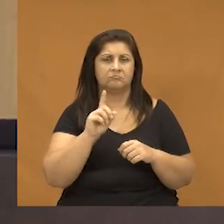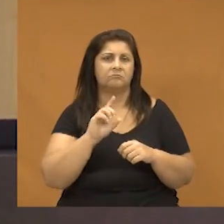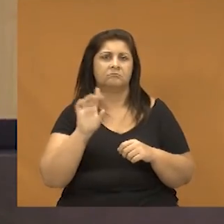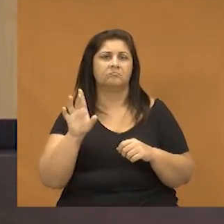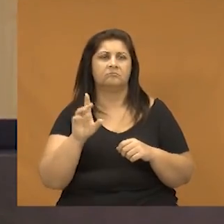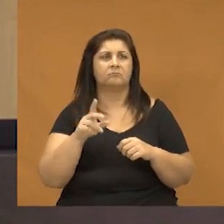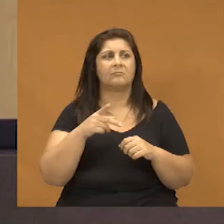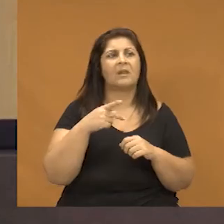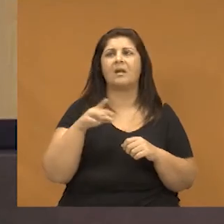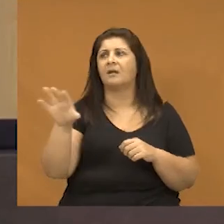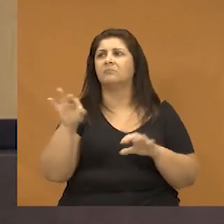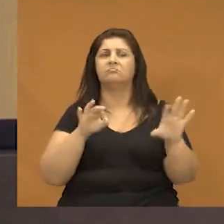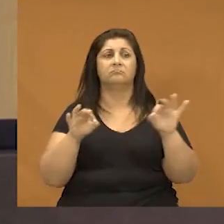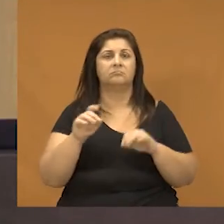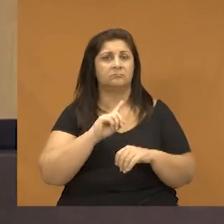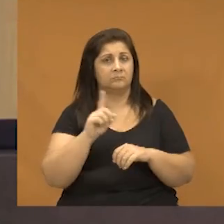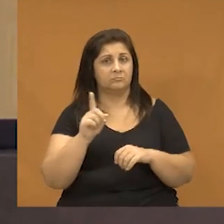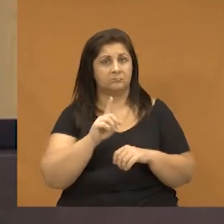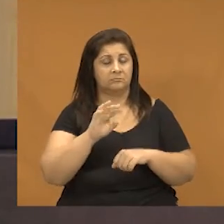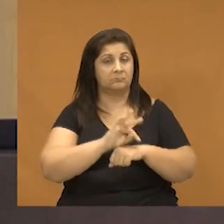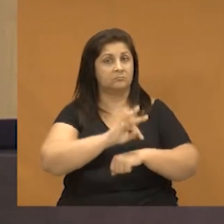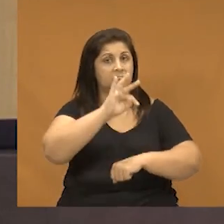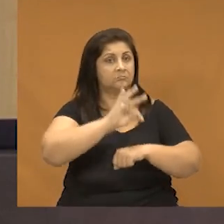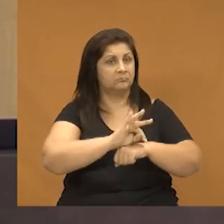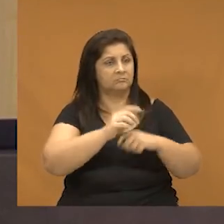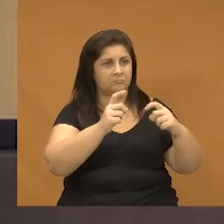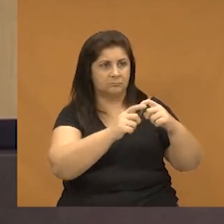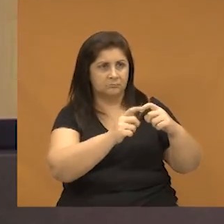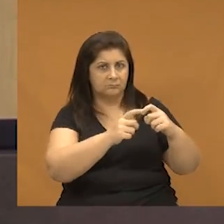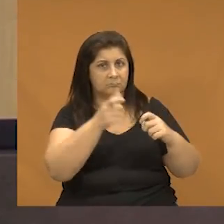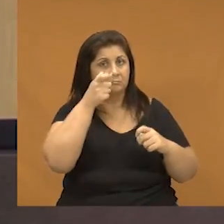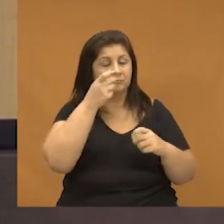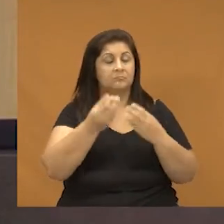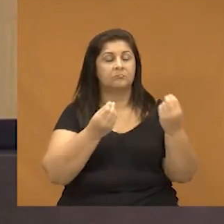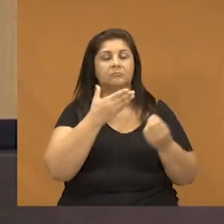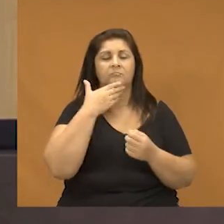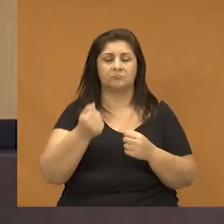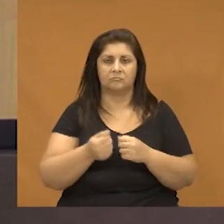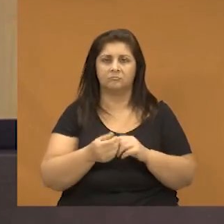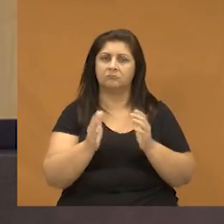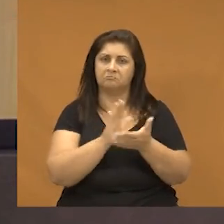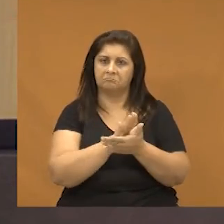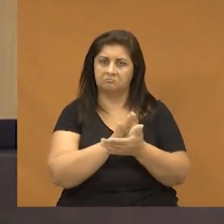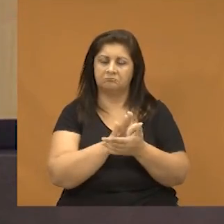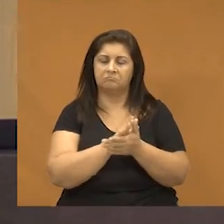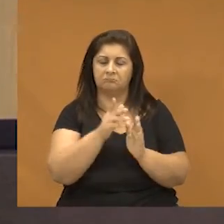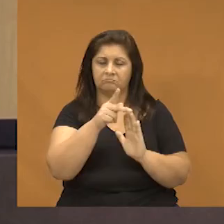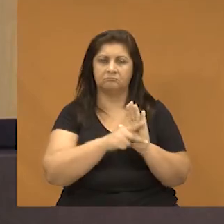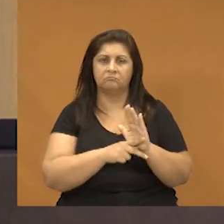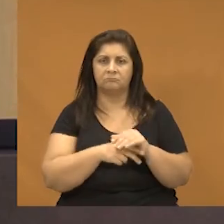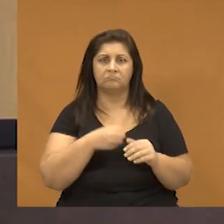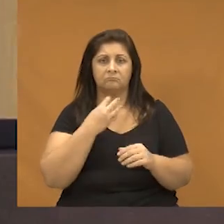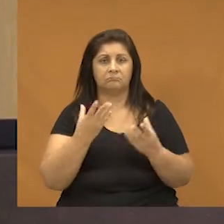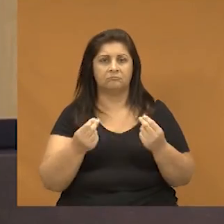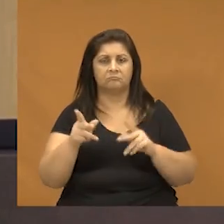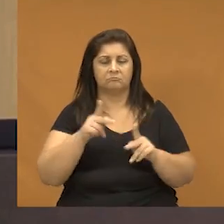pessoa que vai decidir. Vai ter aí a decisão do médico. Então, parabéns pelo projeto, vai beneficiar muitas pessoas